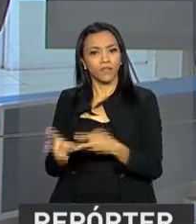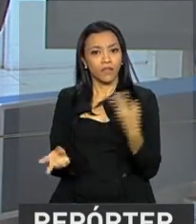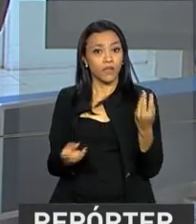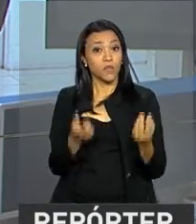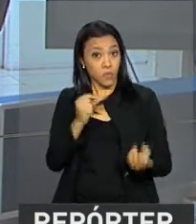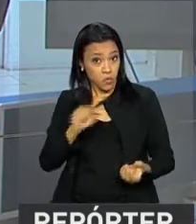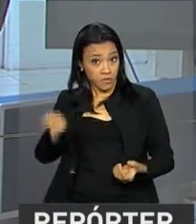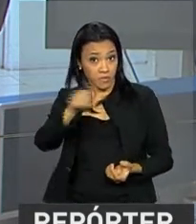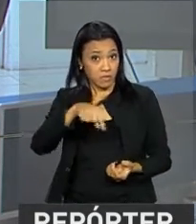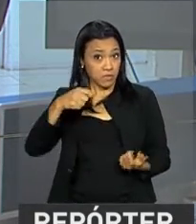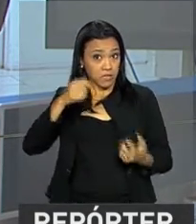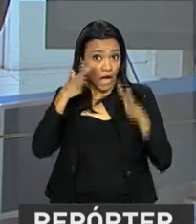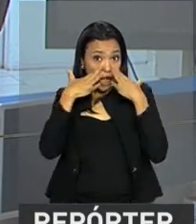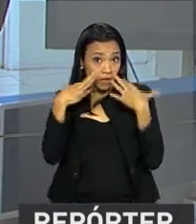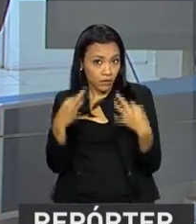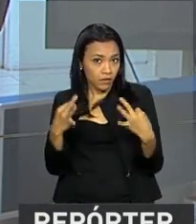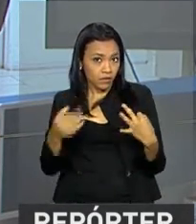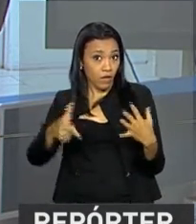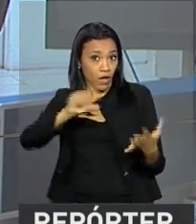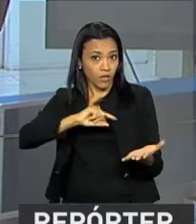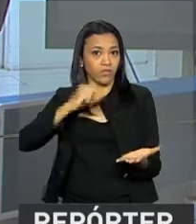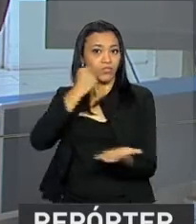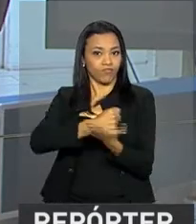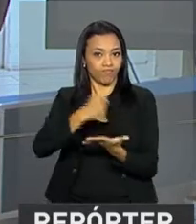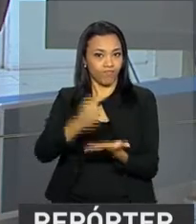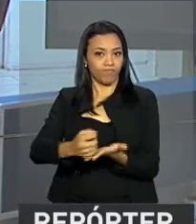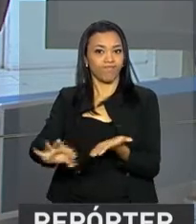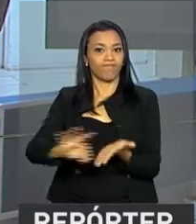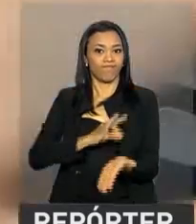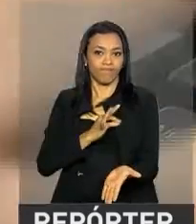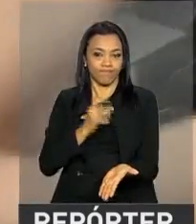consumidor deve observar antes de fechar o contrato.